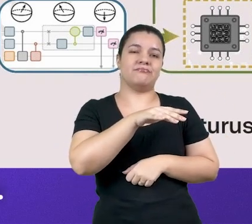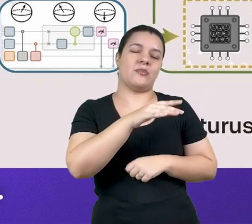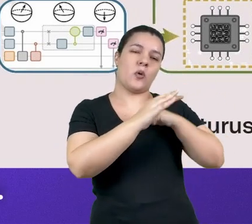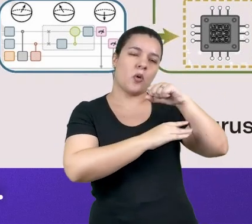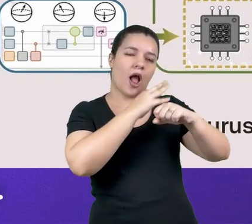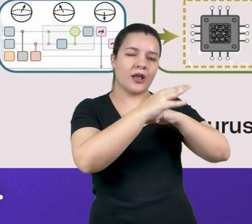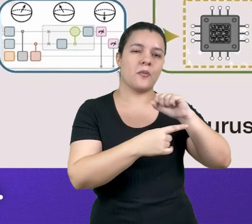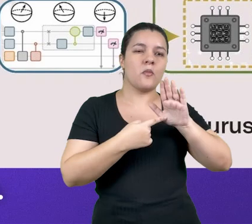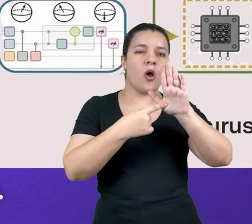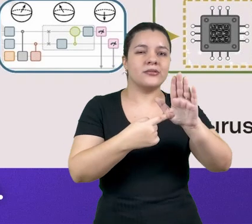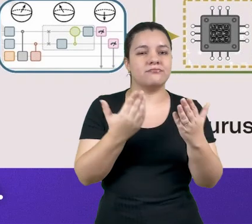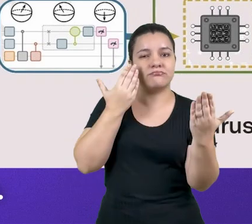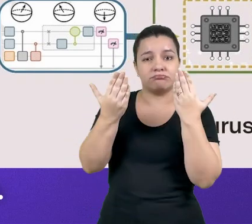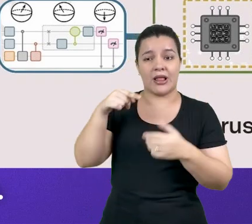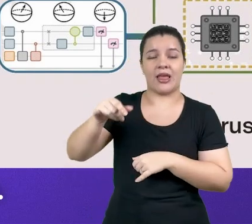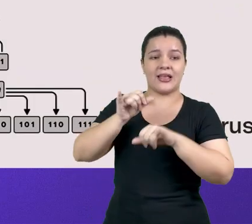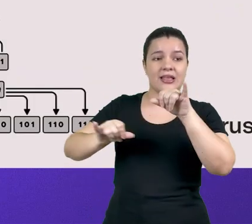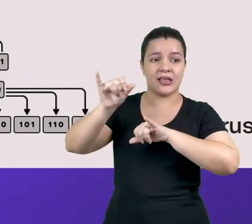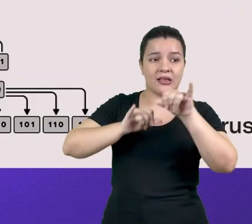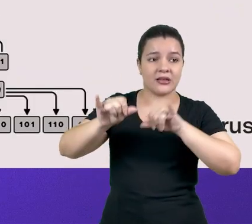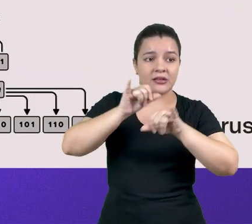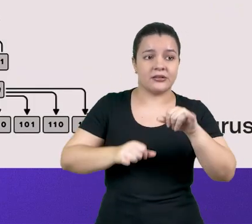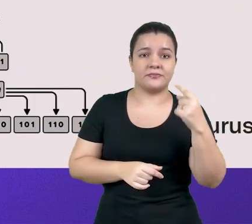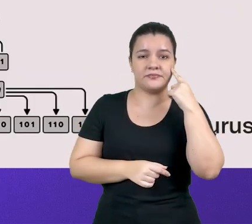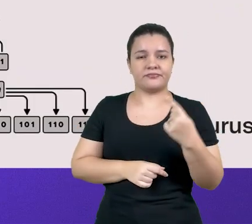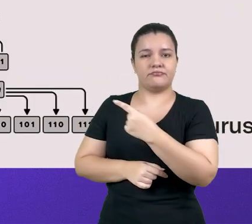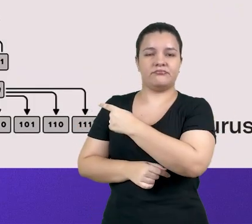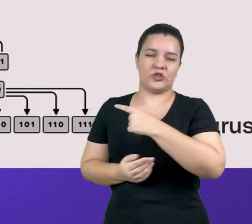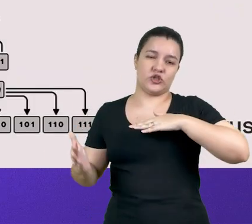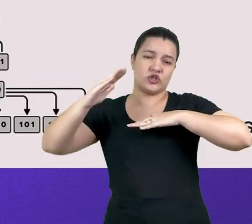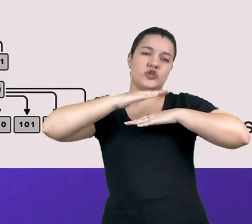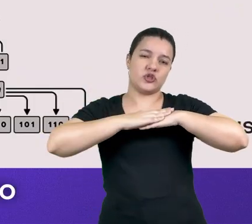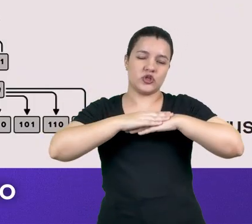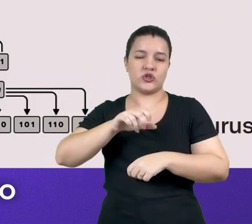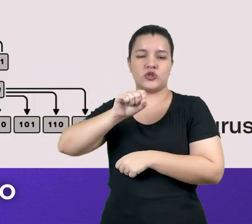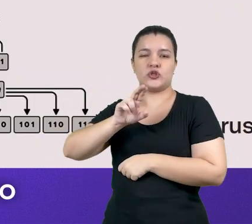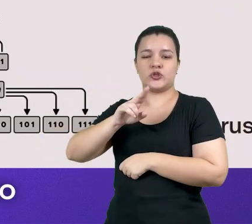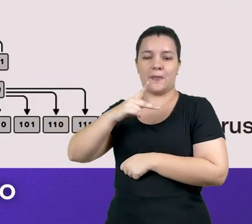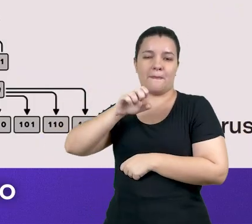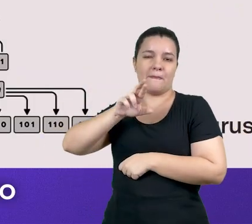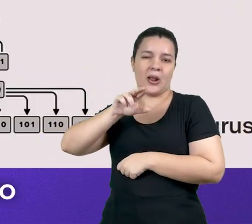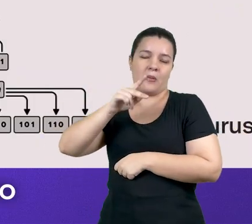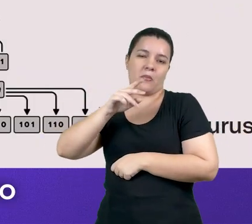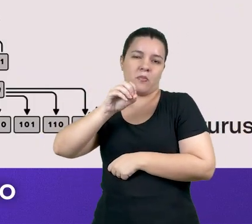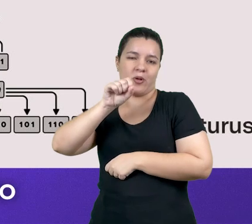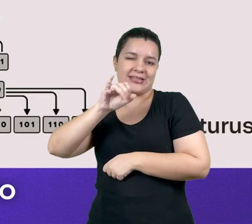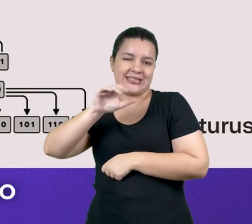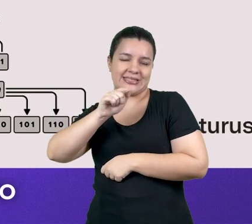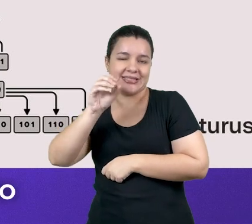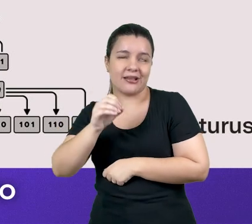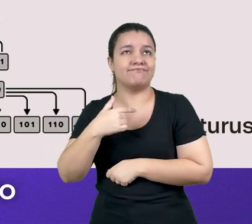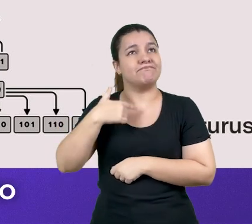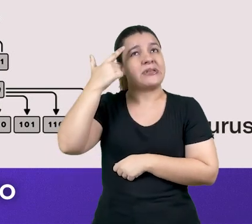quântica, e mostrar um efeito paralelo na química. O primeiro deles é de superposição, que de uma forma bem simples, e usando,